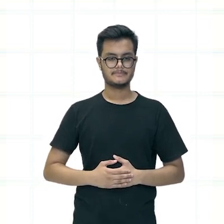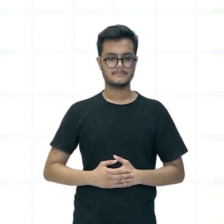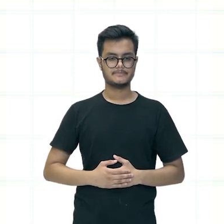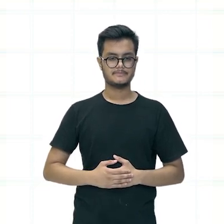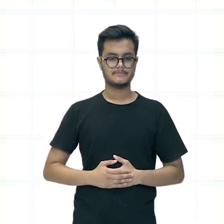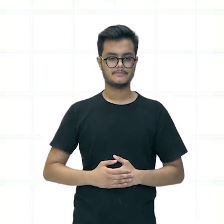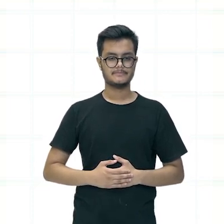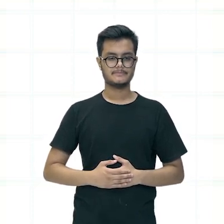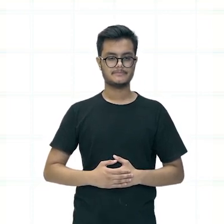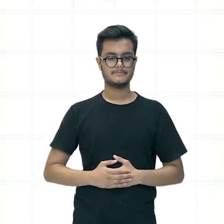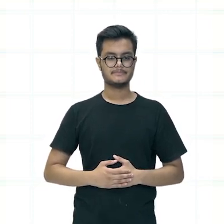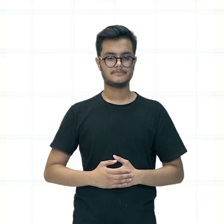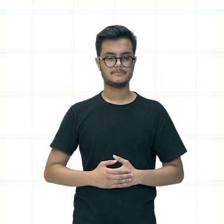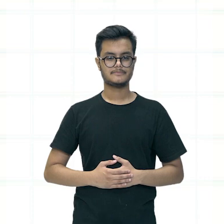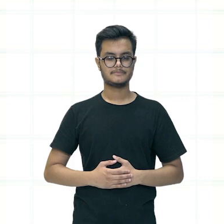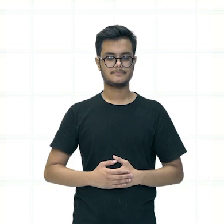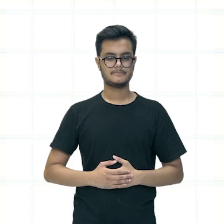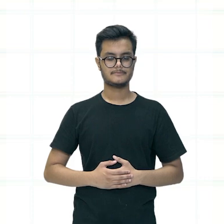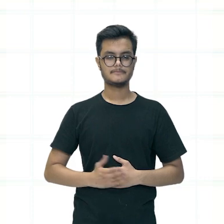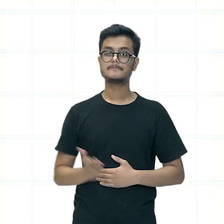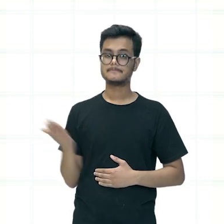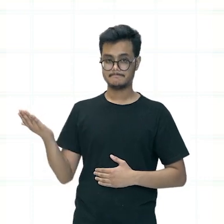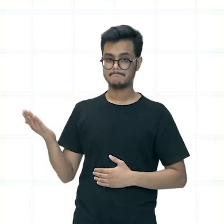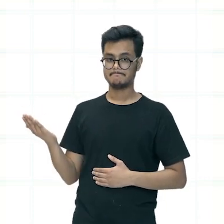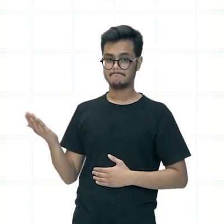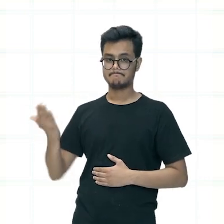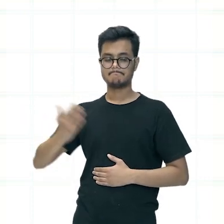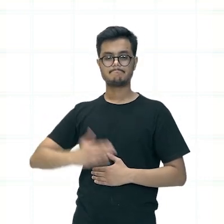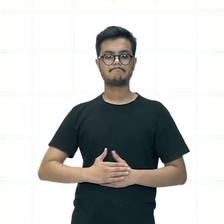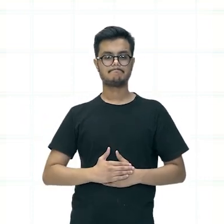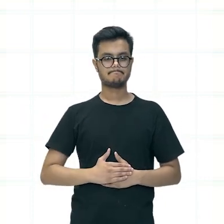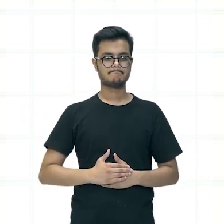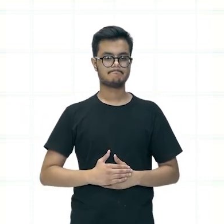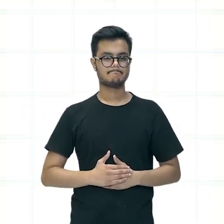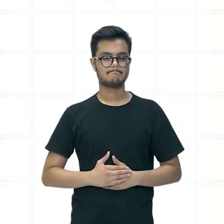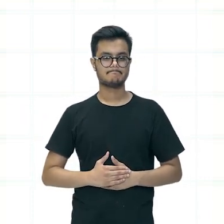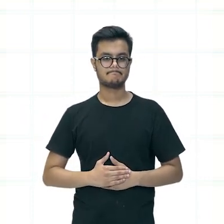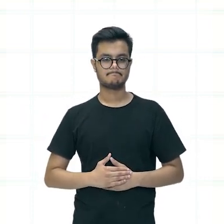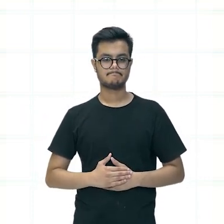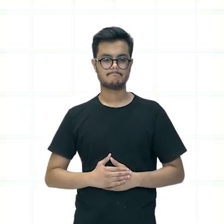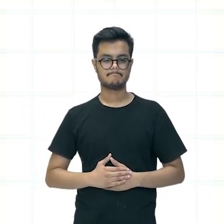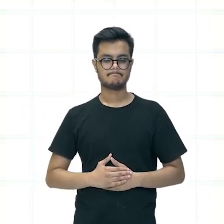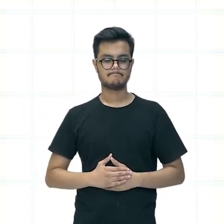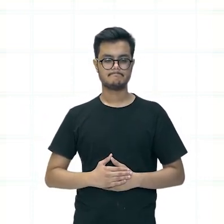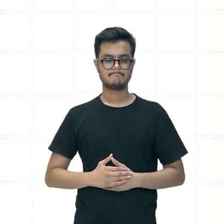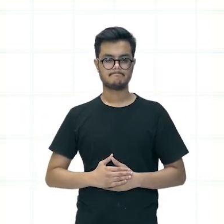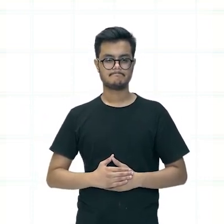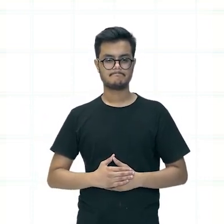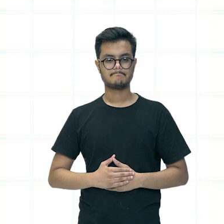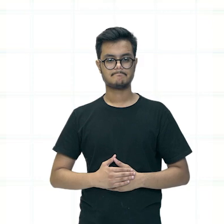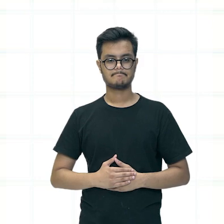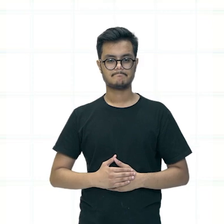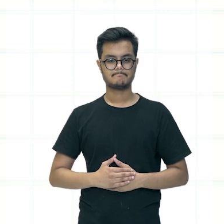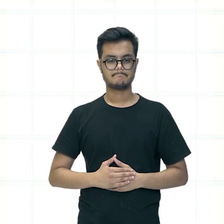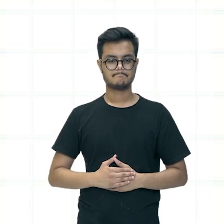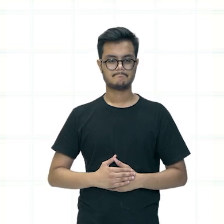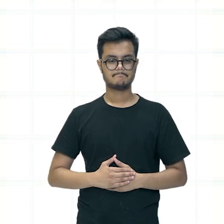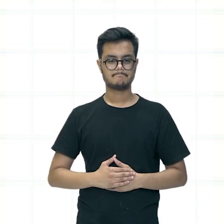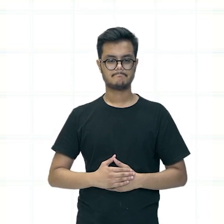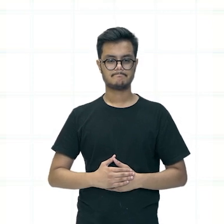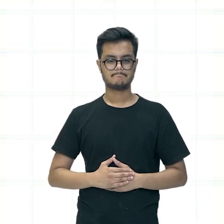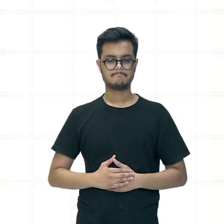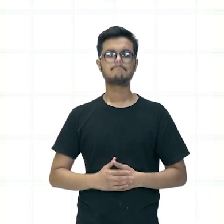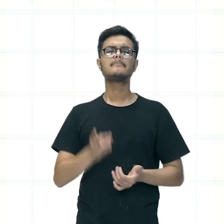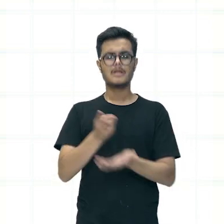try, tried, que quer dizer tentar, experimentar, study,